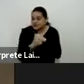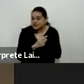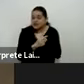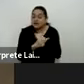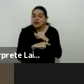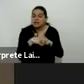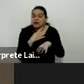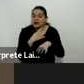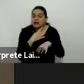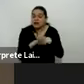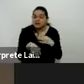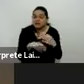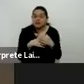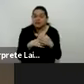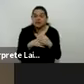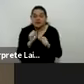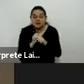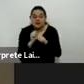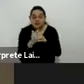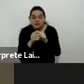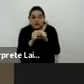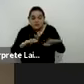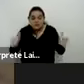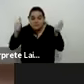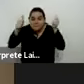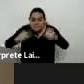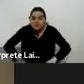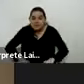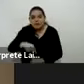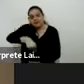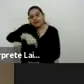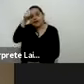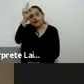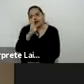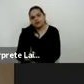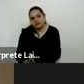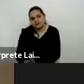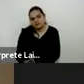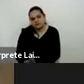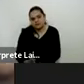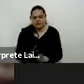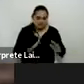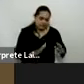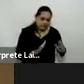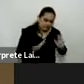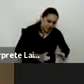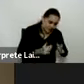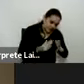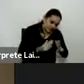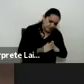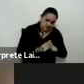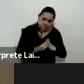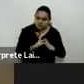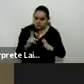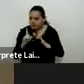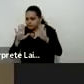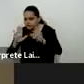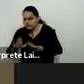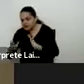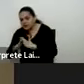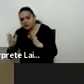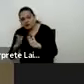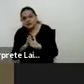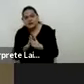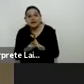isola, isolamento social sem isolamento social, ou seja, o governo federal, ao invés de atuar para coordenar todo